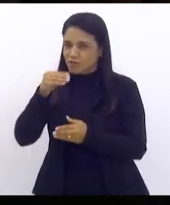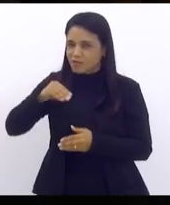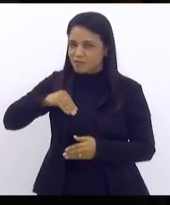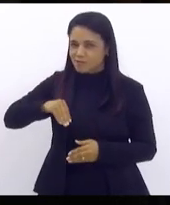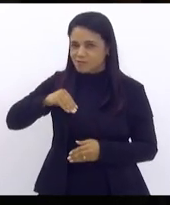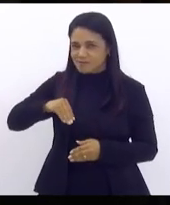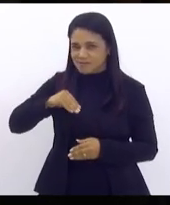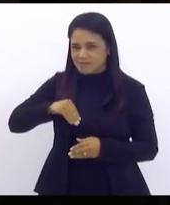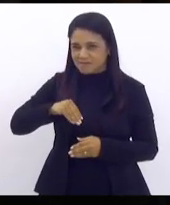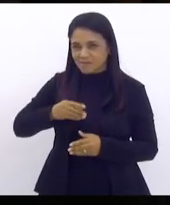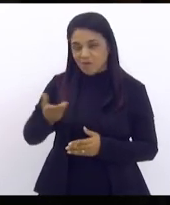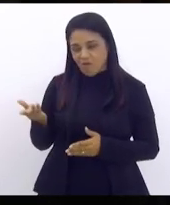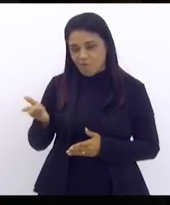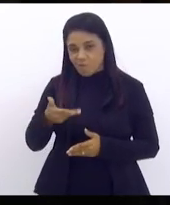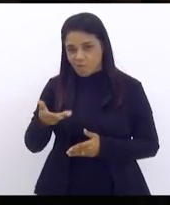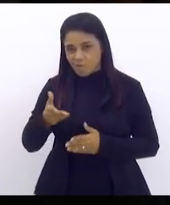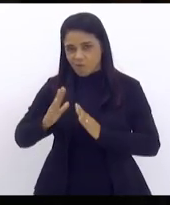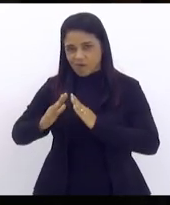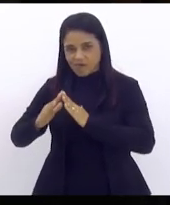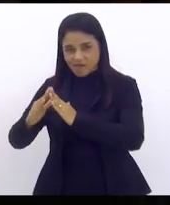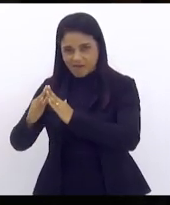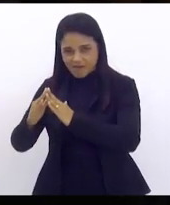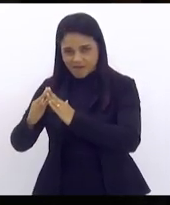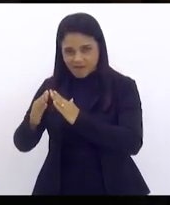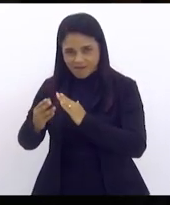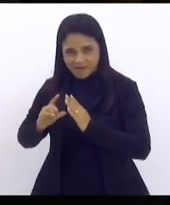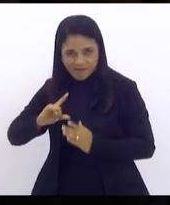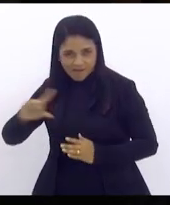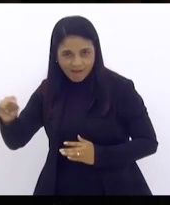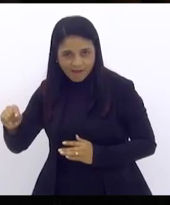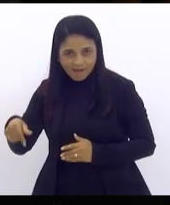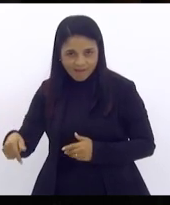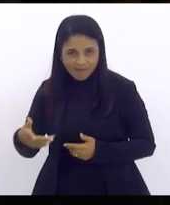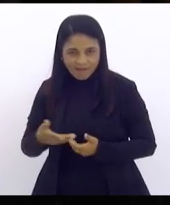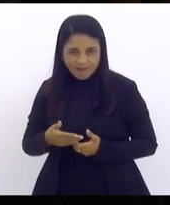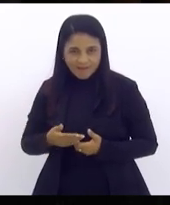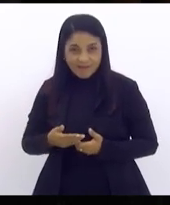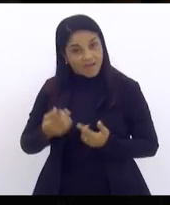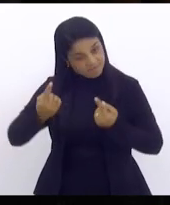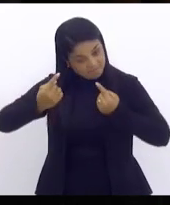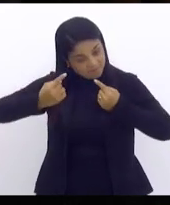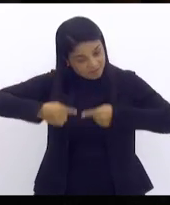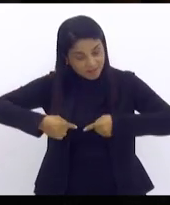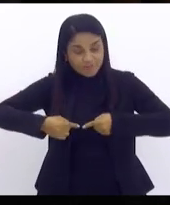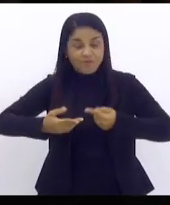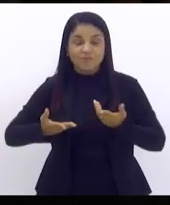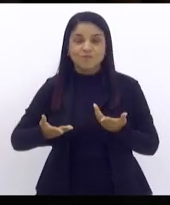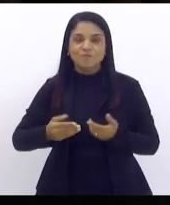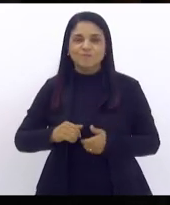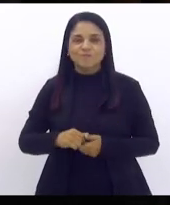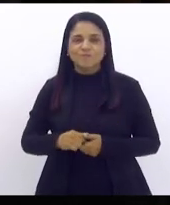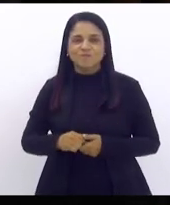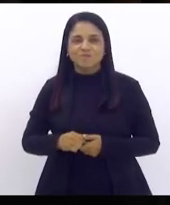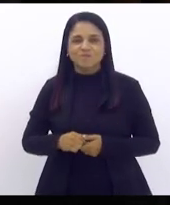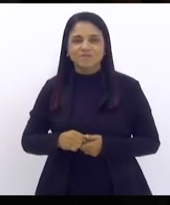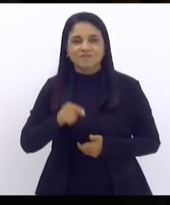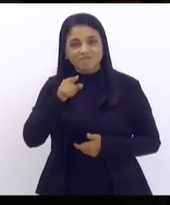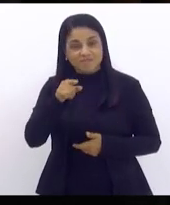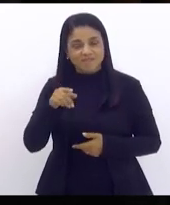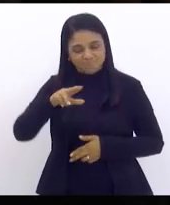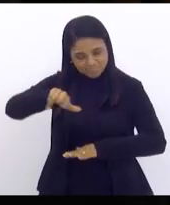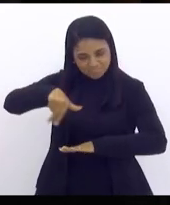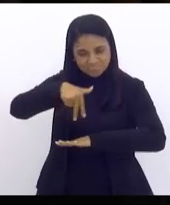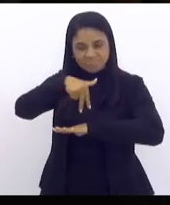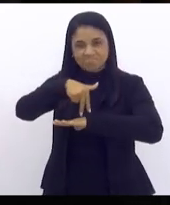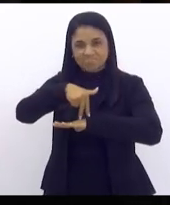que fugiu da favela. E aqui fica o desafio, deputada. Por que Vossa Excelência não vem amanhã a essa